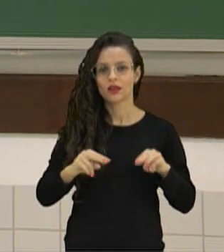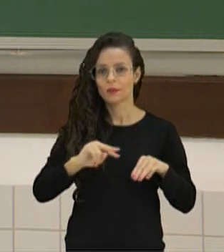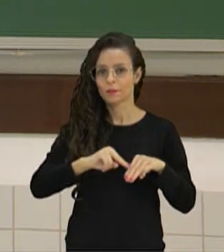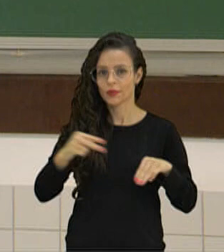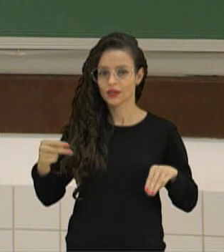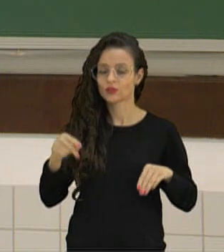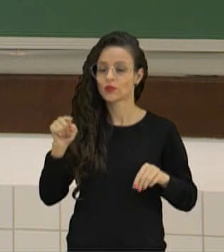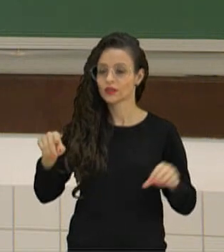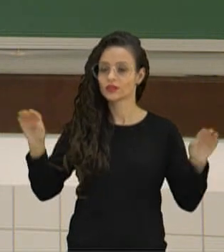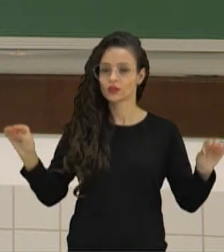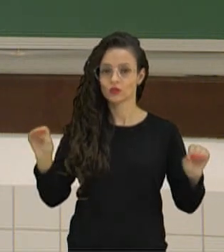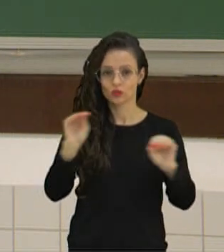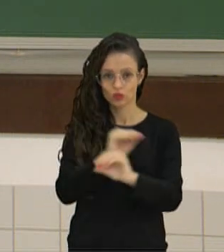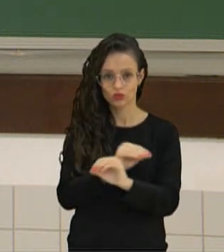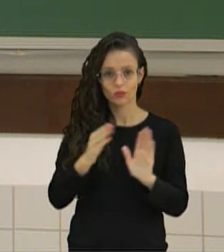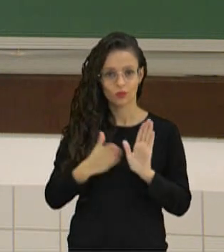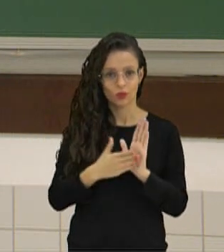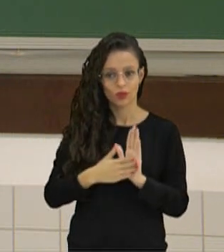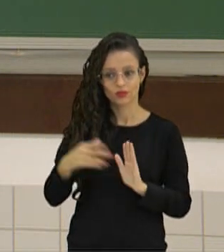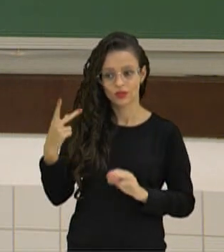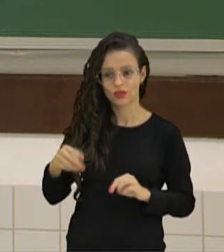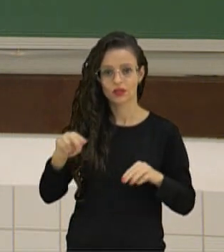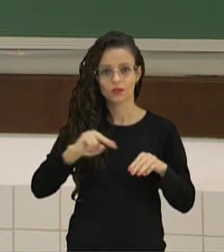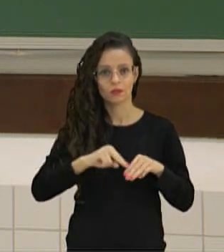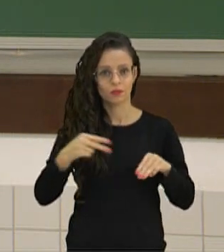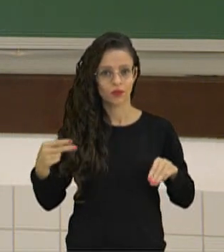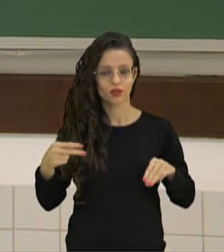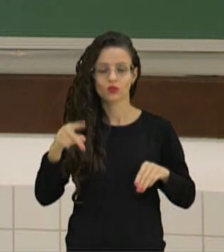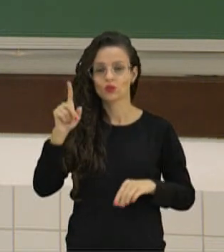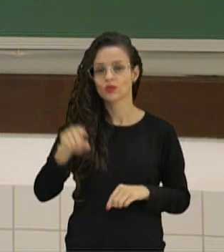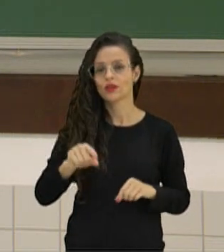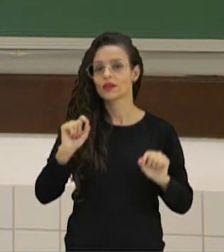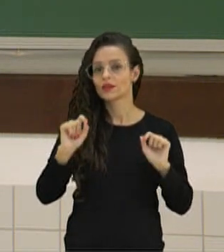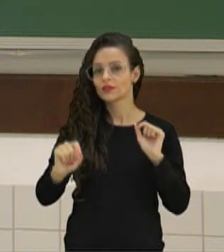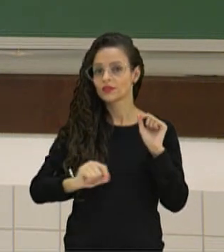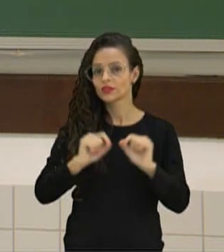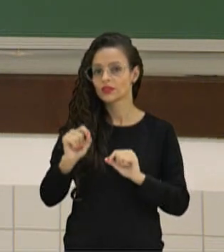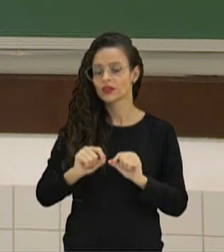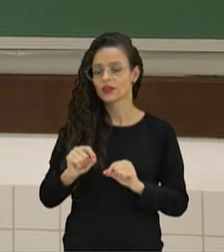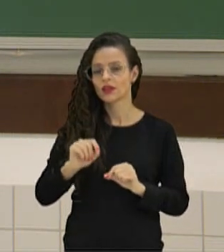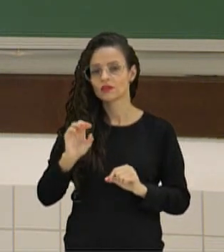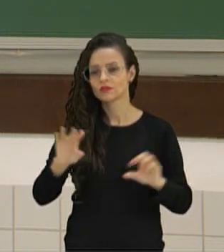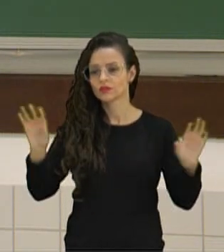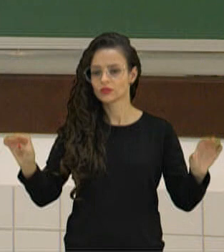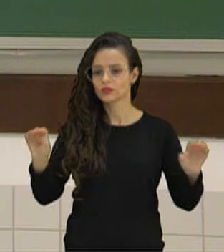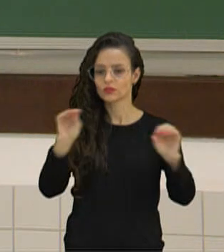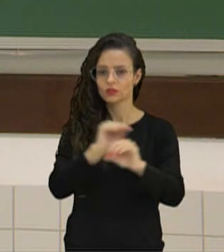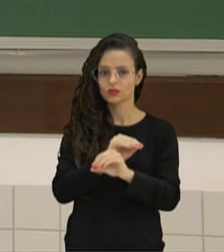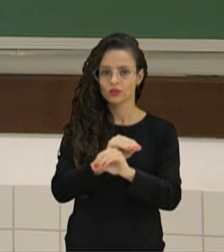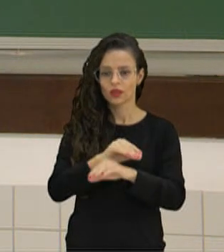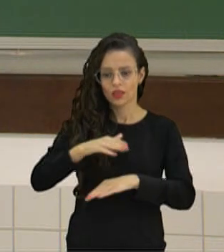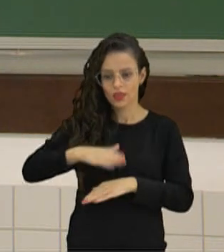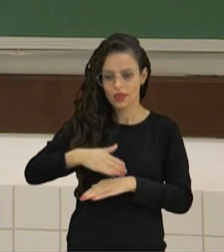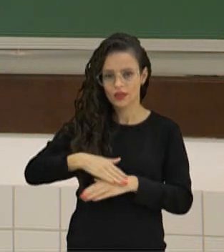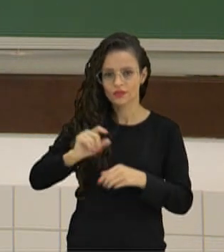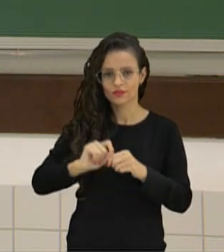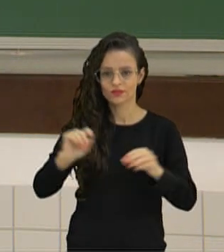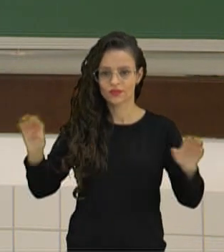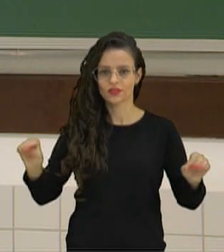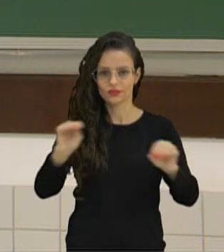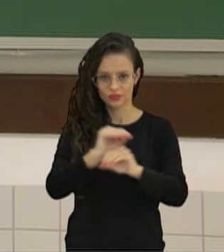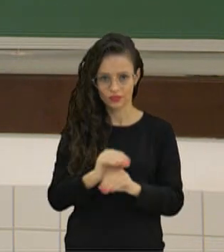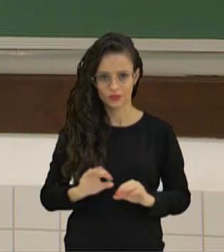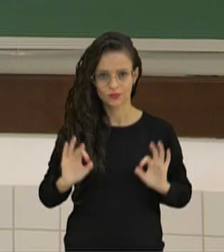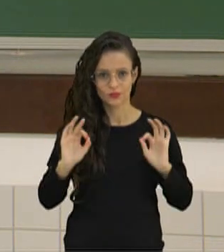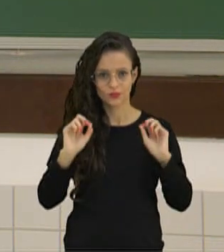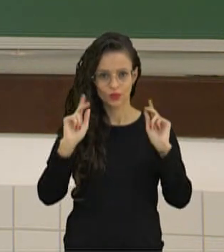essa fecundação cruzada proposta pelo Mendel foi uma fecundação cruzada artificial, porque foi feita por ele, através dos pincéis